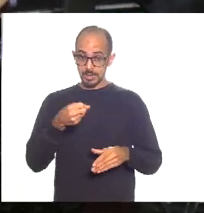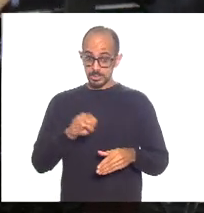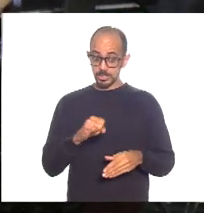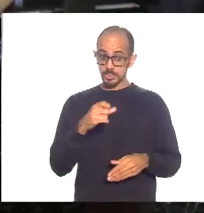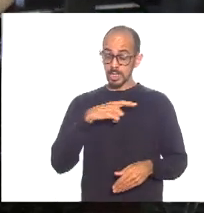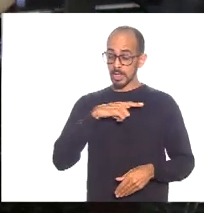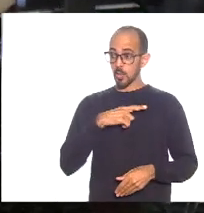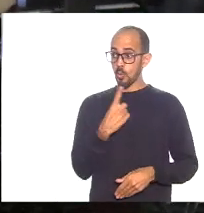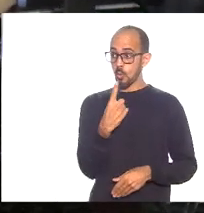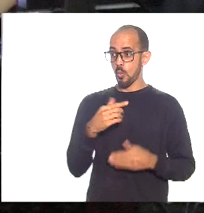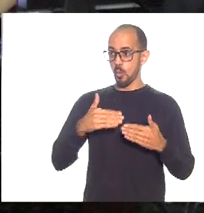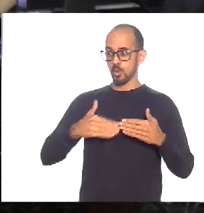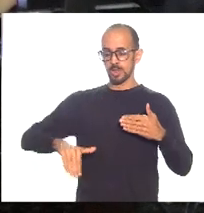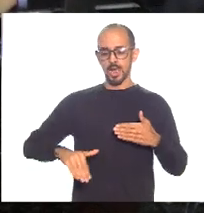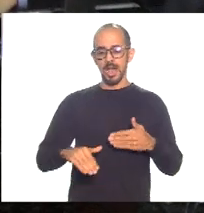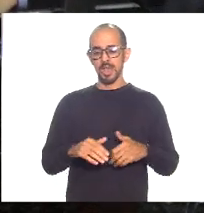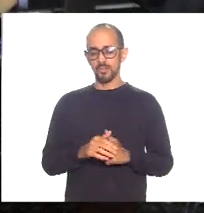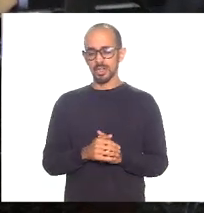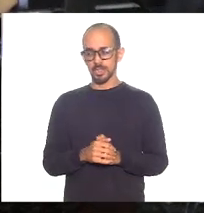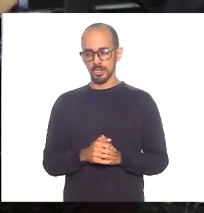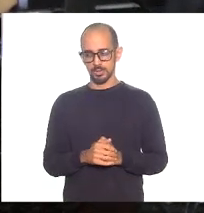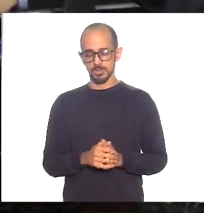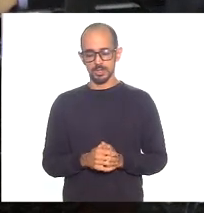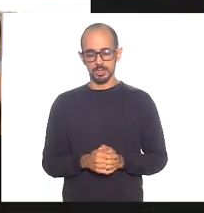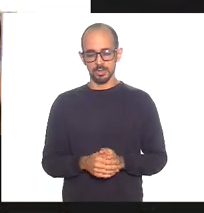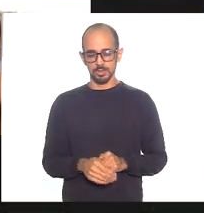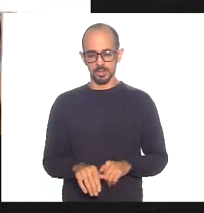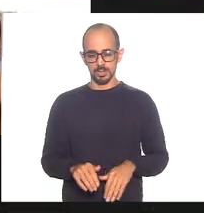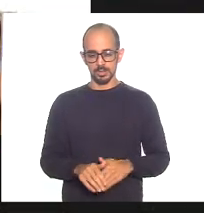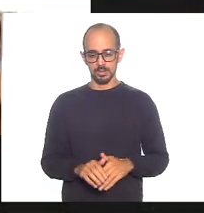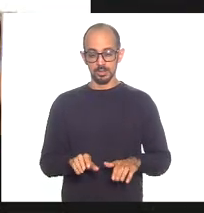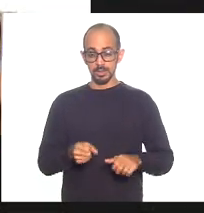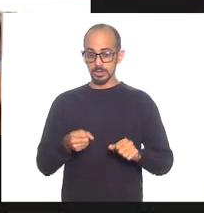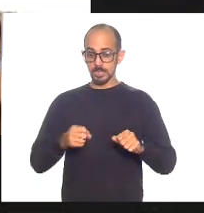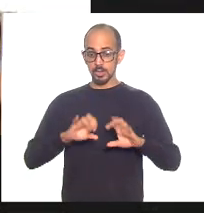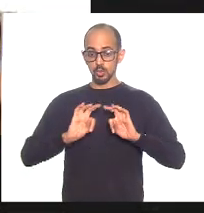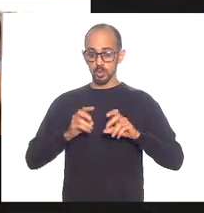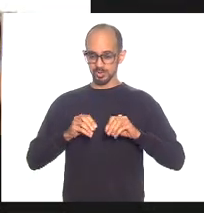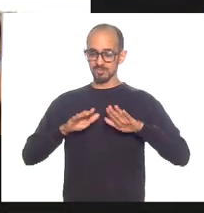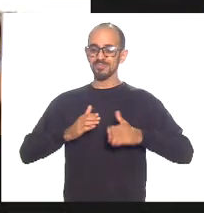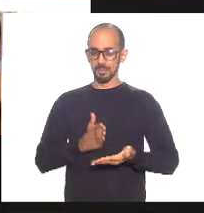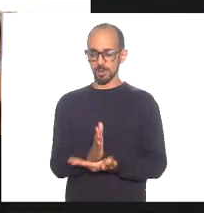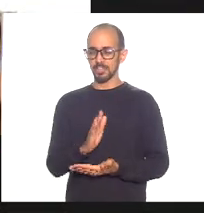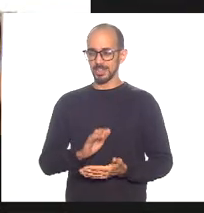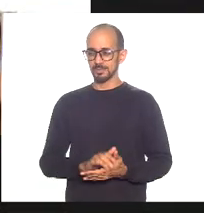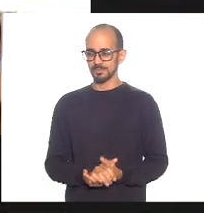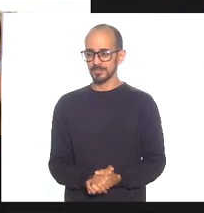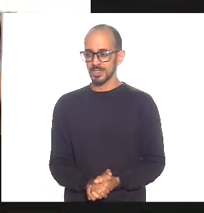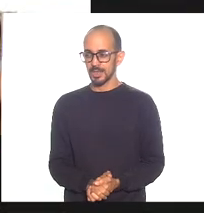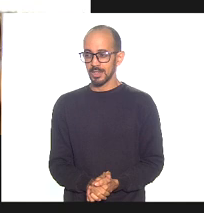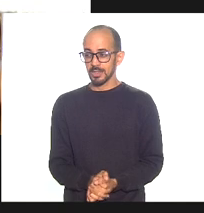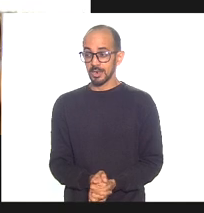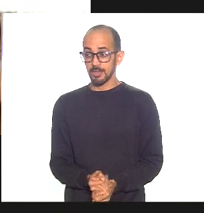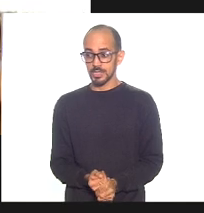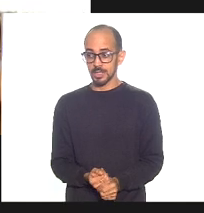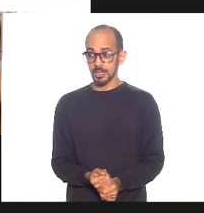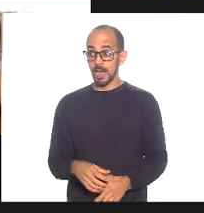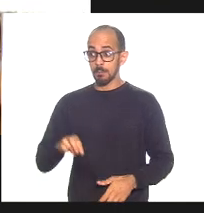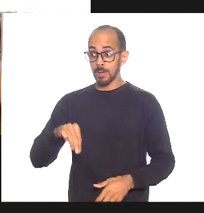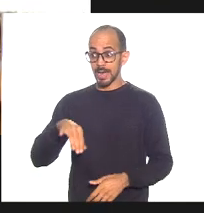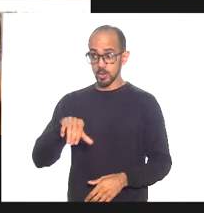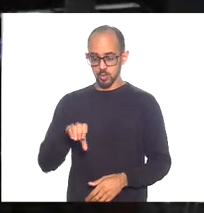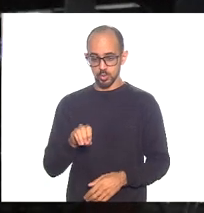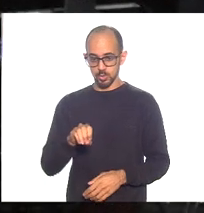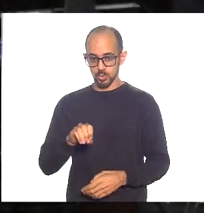não vou. Então, os senhores que aprovam nesse como estão, aprovado. Então, a partir do próximo mês de maio,